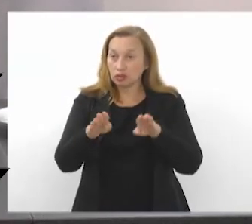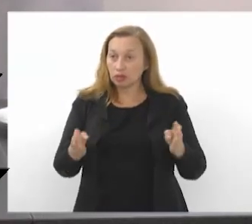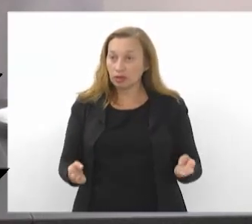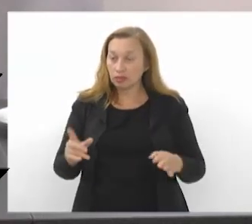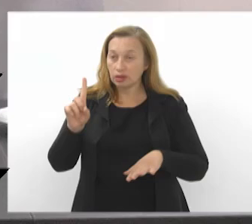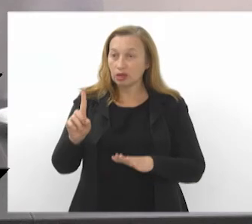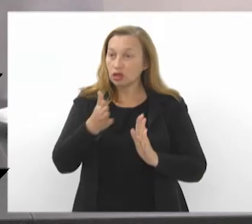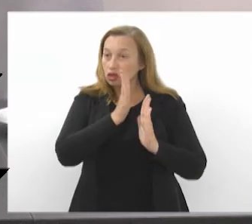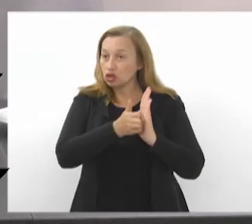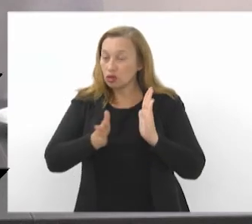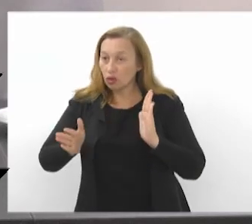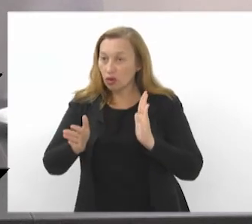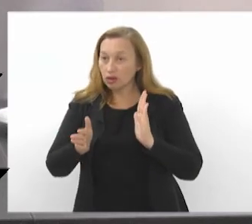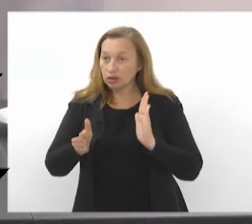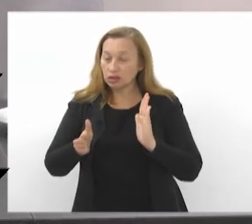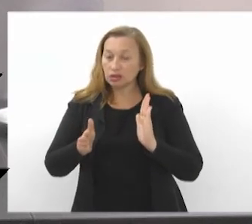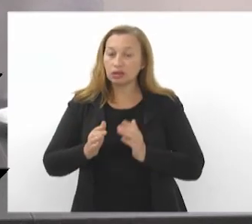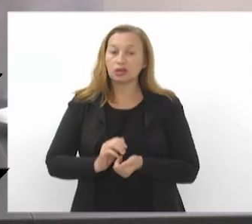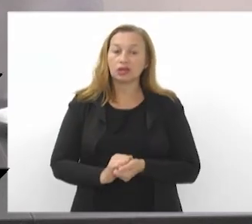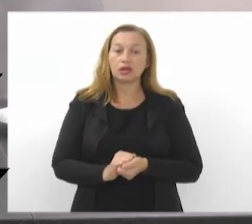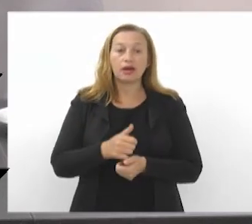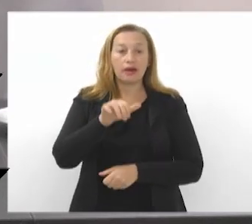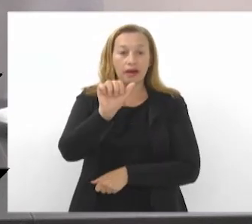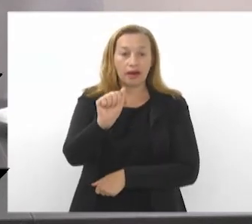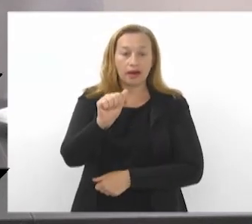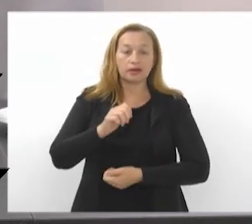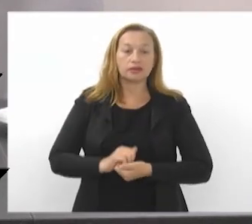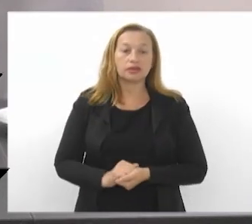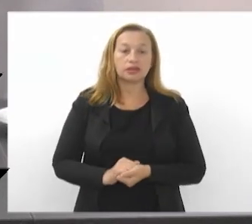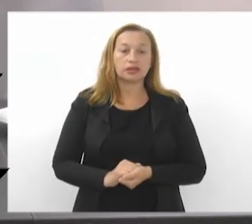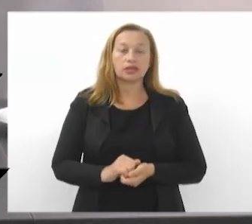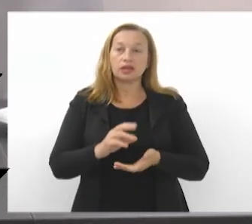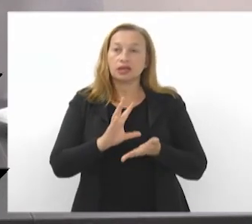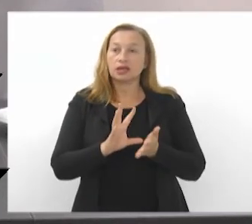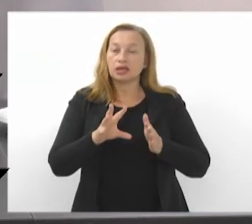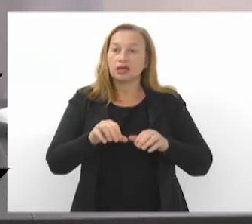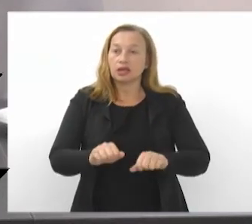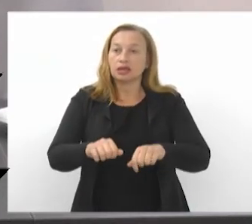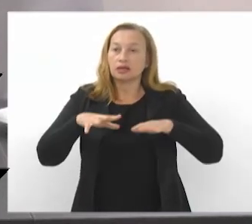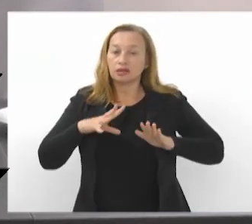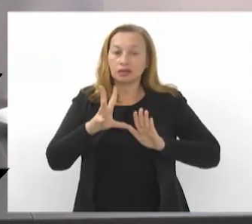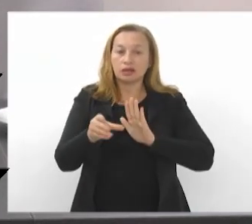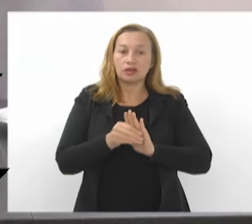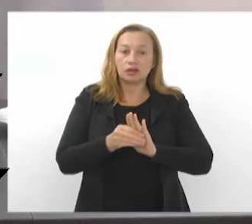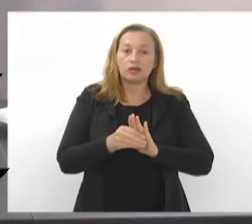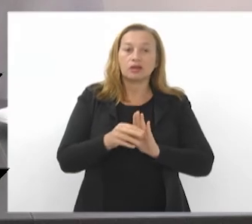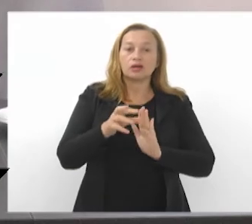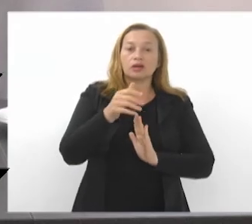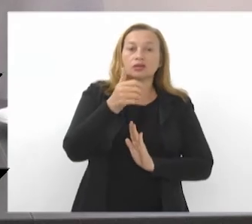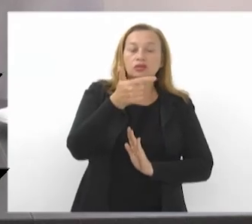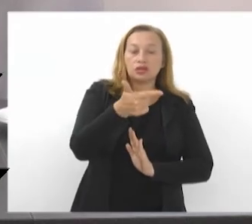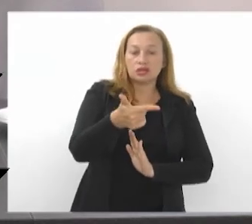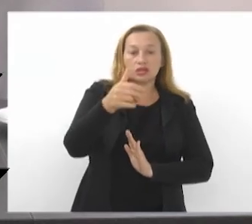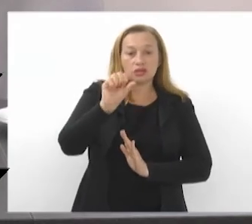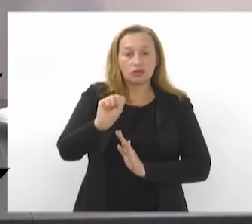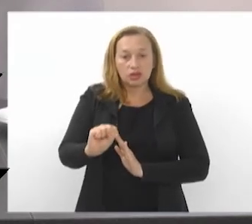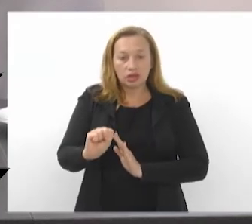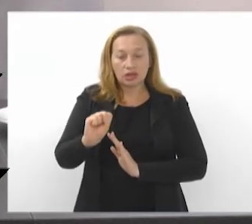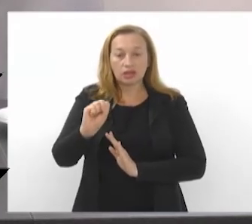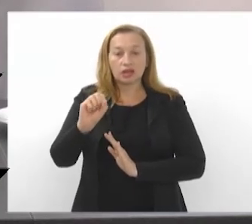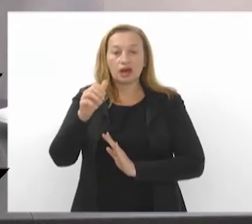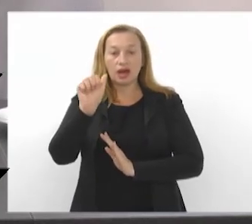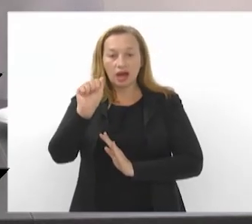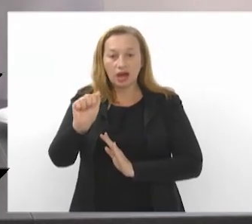questão de ordem incluída na pauta, no item A, emenda de plenário ao projeto de resolução 280-A de